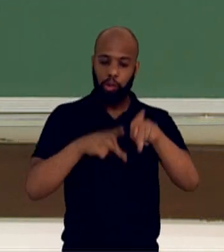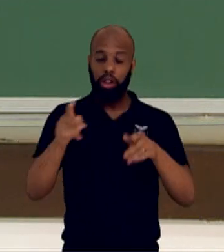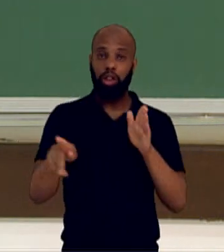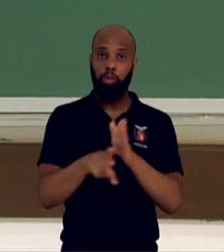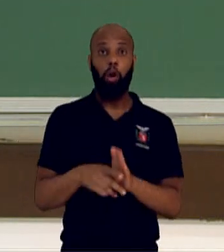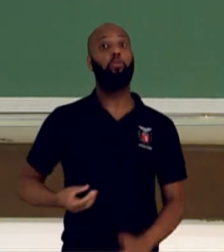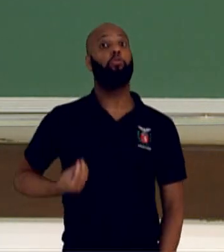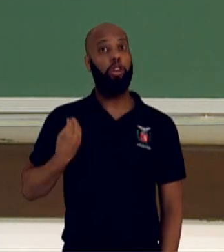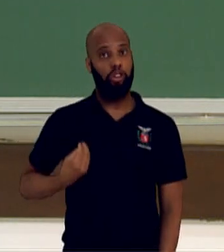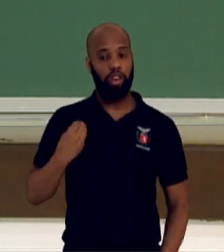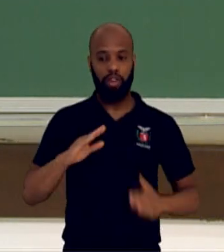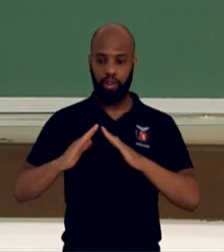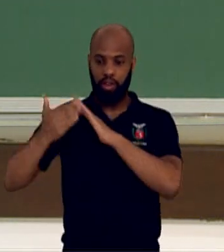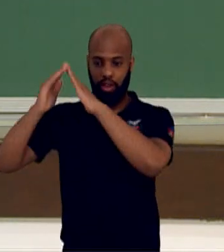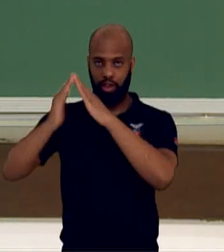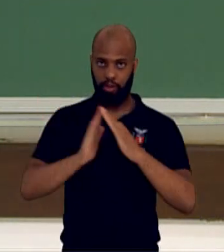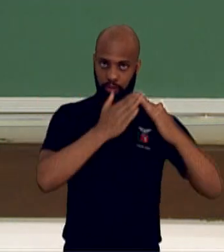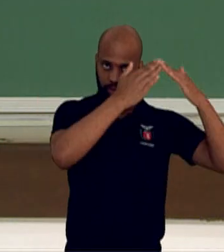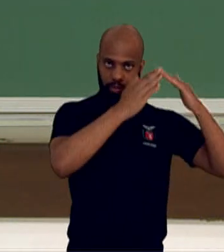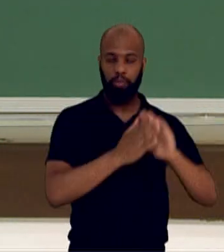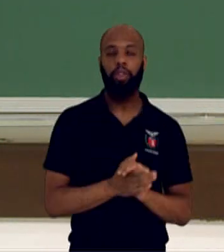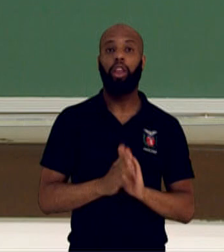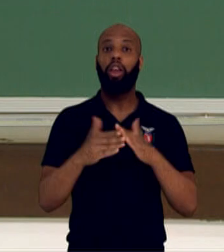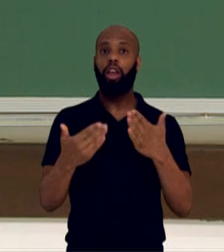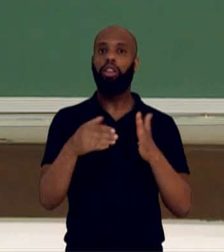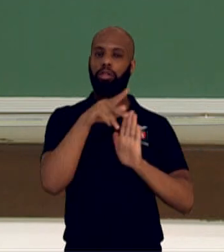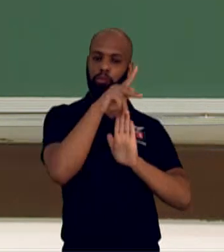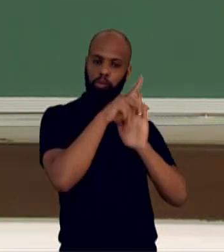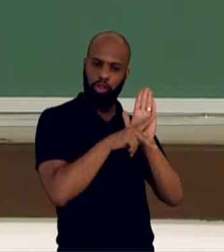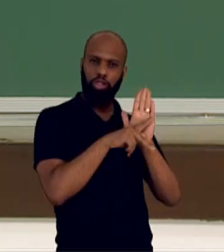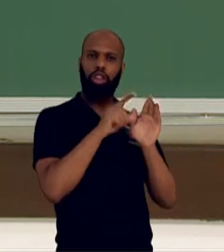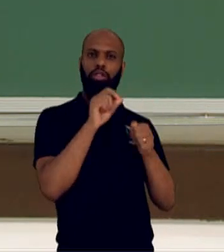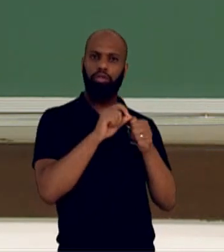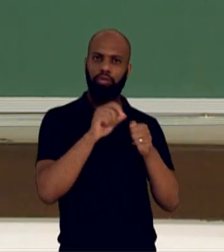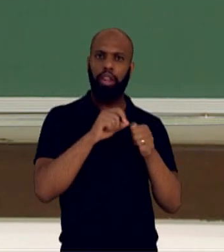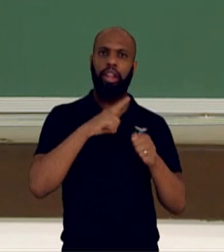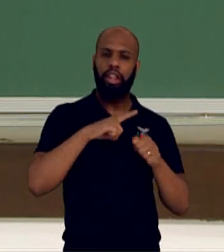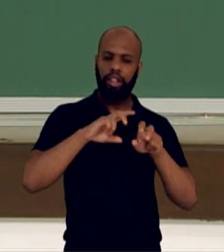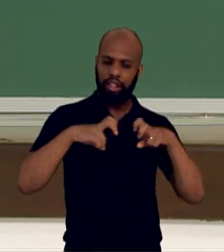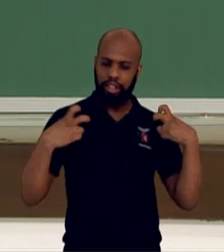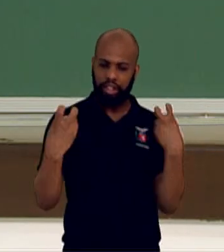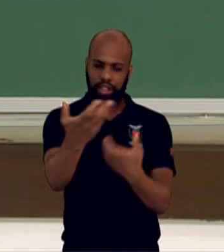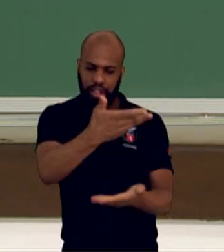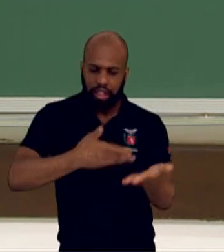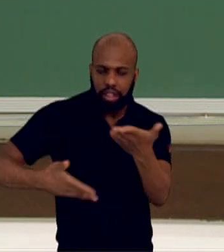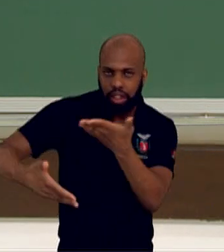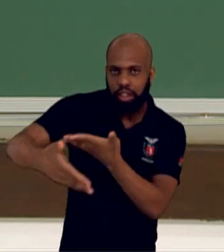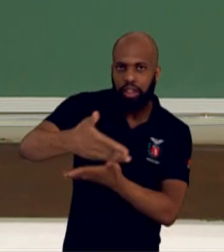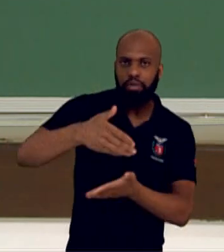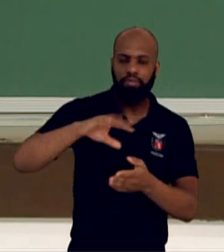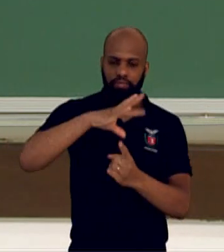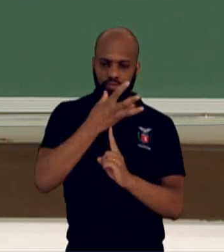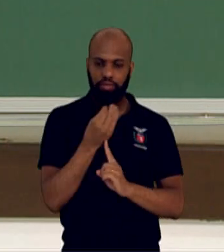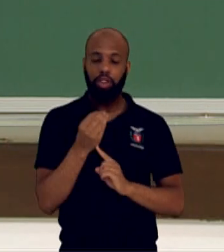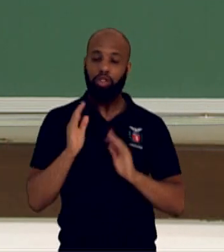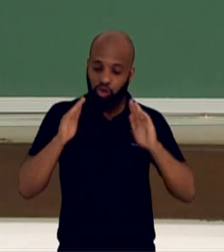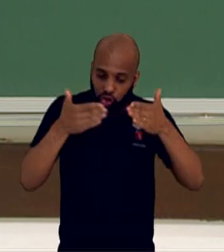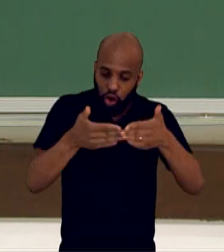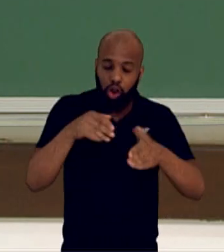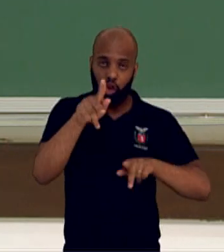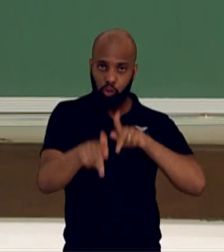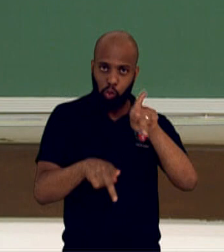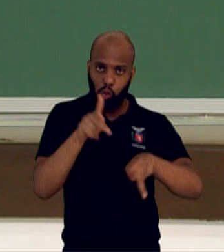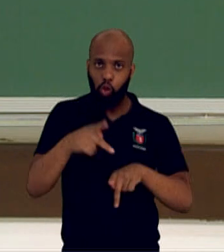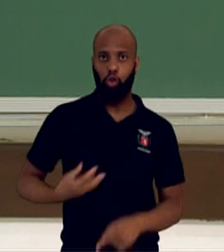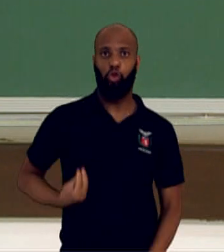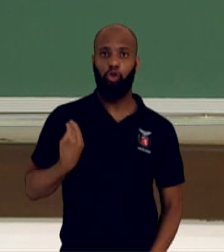local. Então, esse projeto, né, que ele faz os saraus, é destinado à população que mora